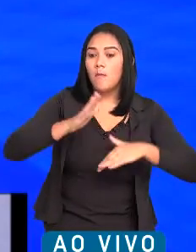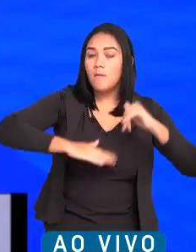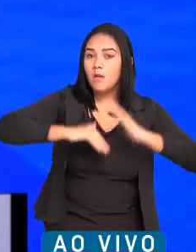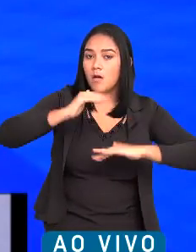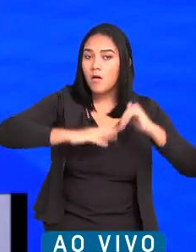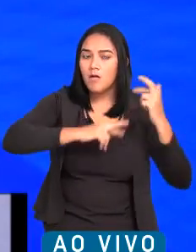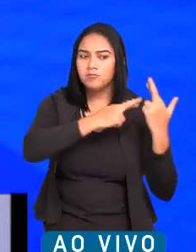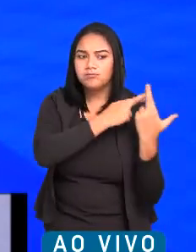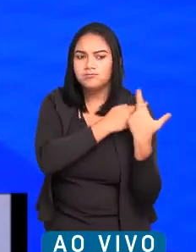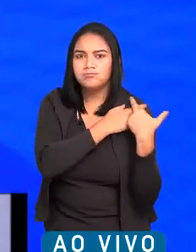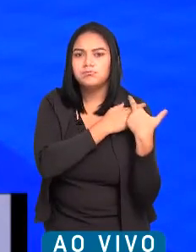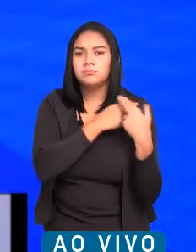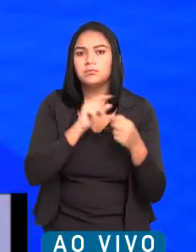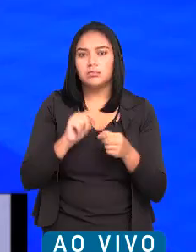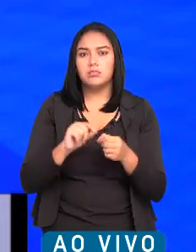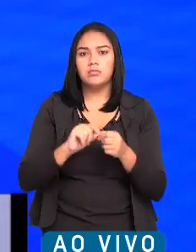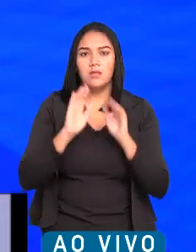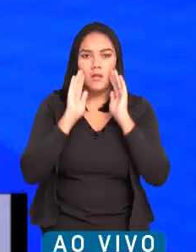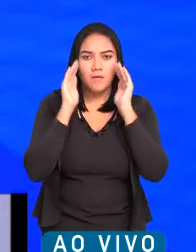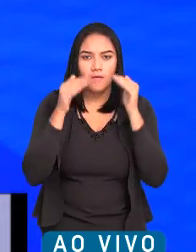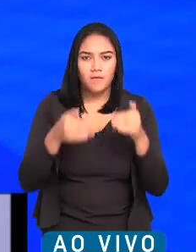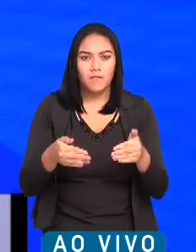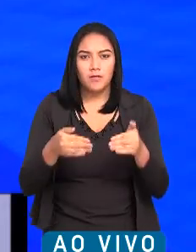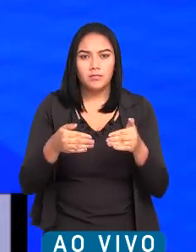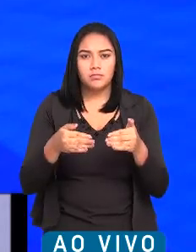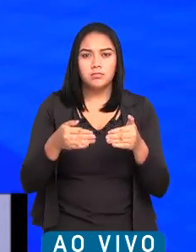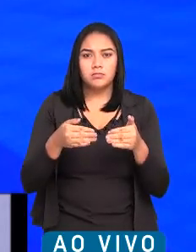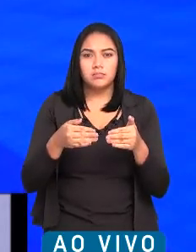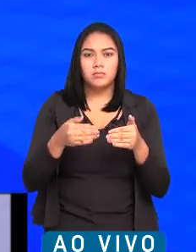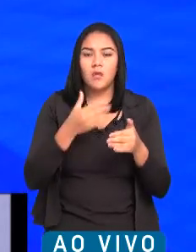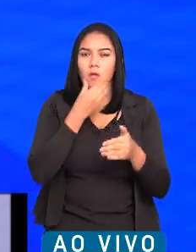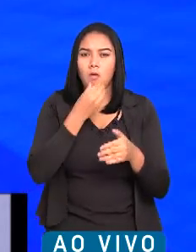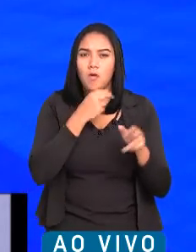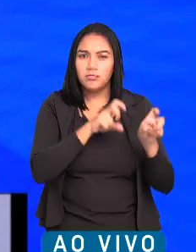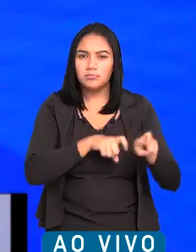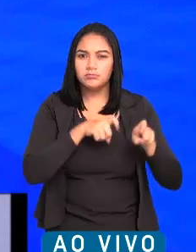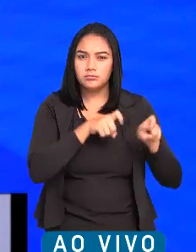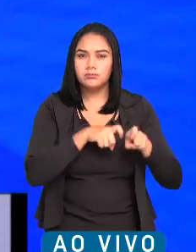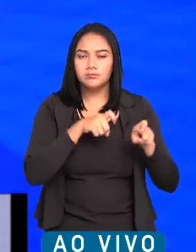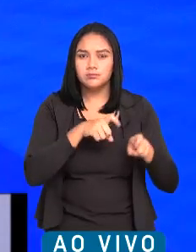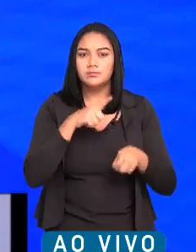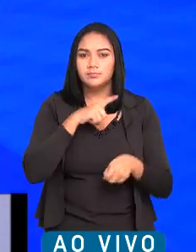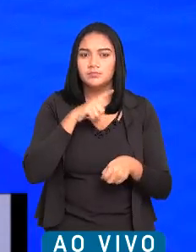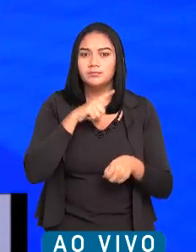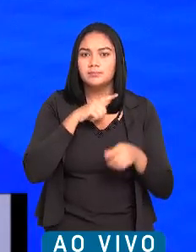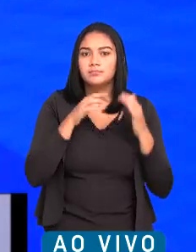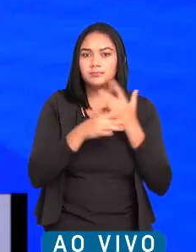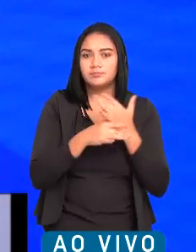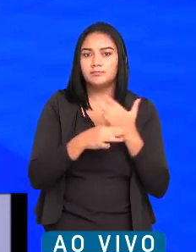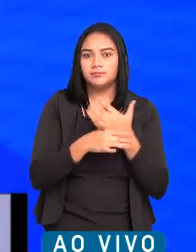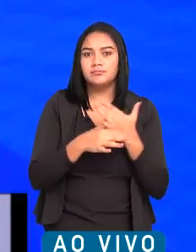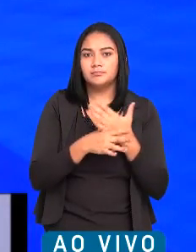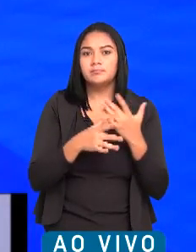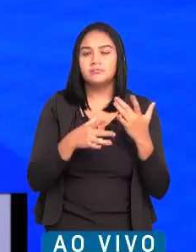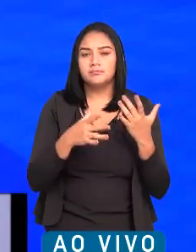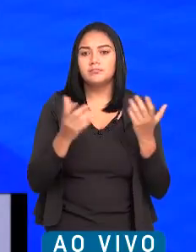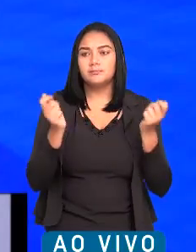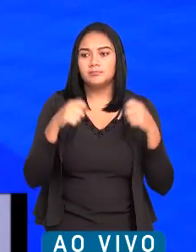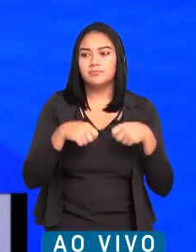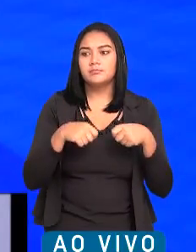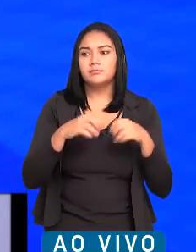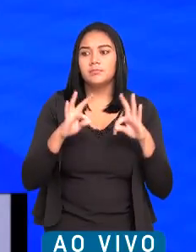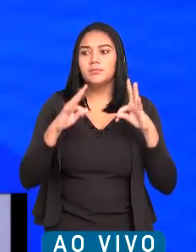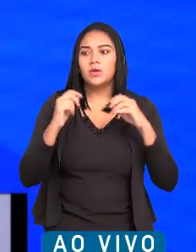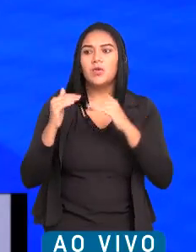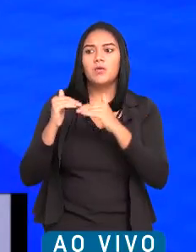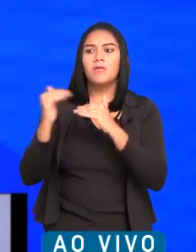para o homem do campo, para aqueles que têm na cidade de Teresina, menos possibilidade, tudo vem de fora. Para os mais vulneráveis. Nós estamos cansados. Esse é o modelo do doutor